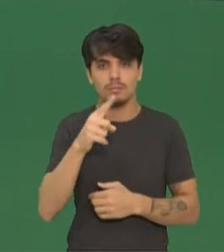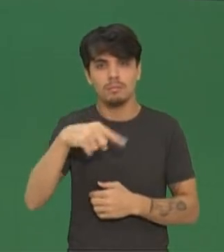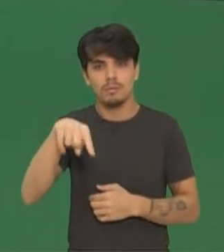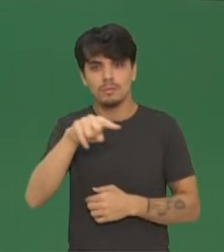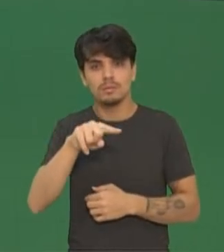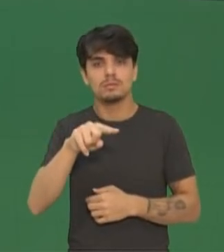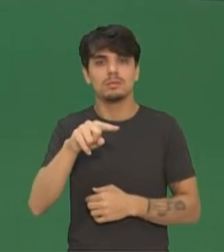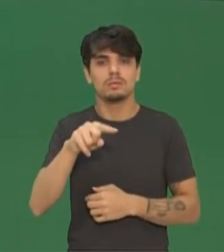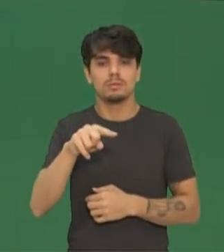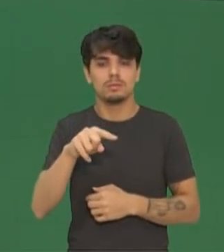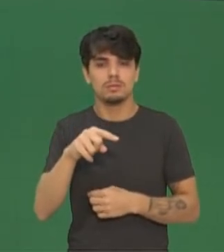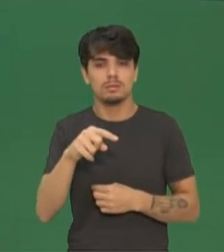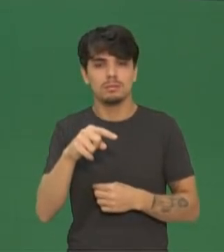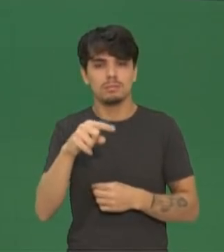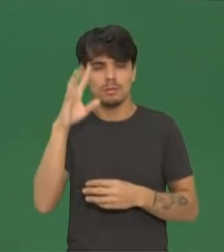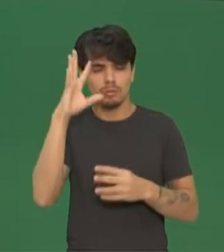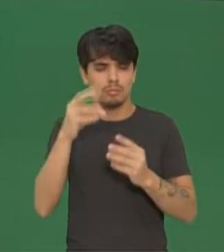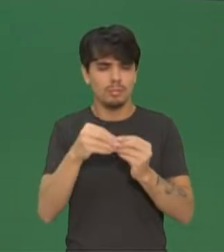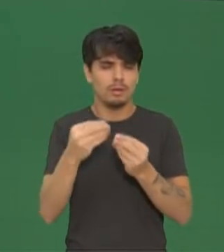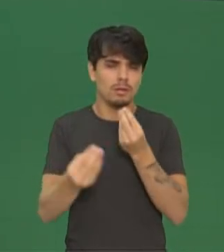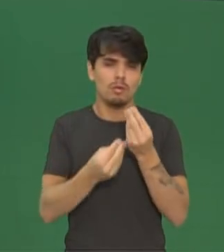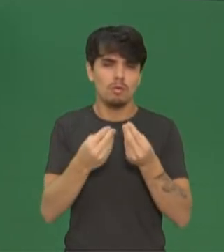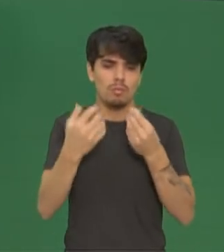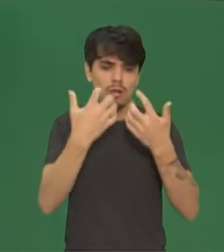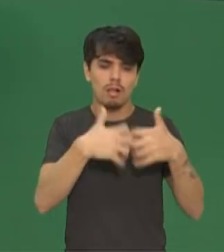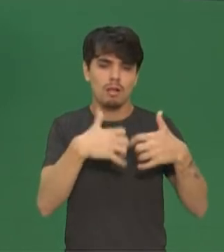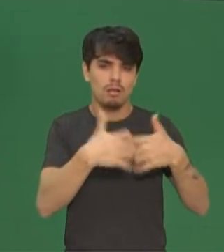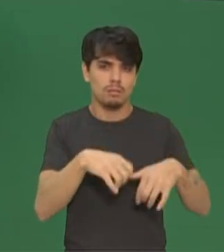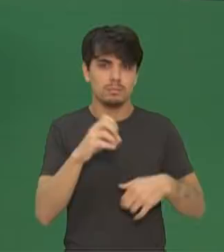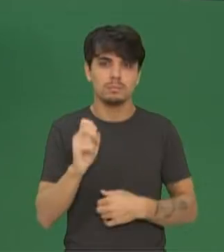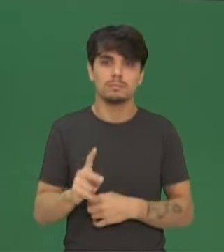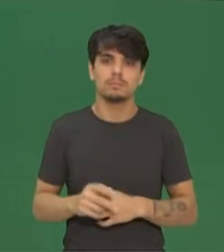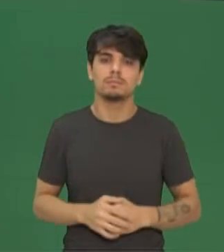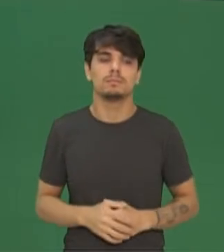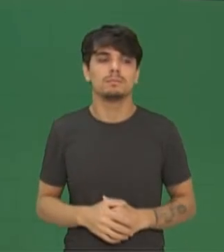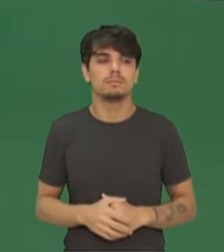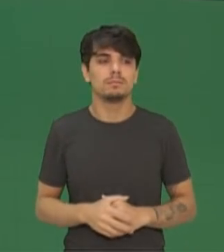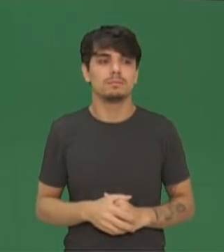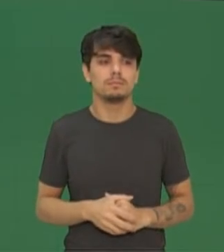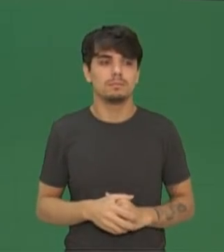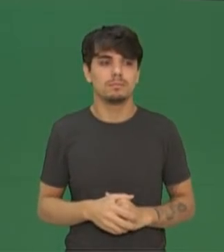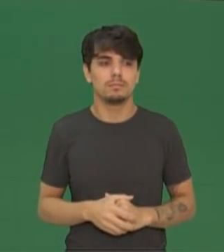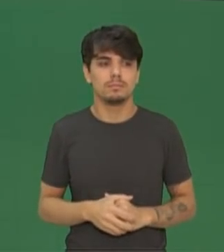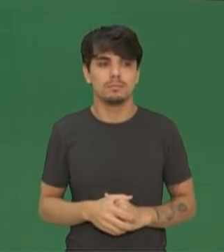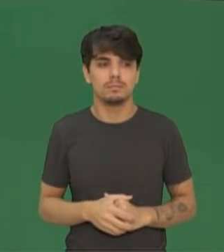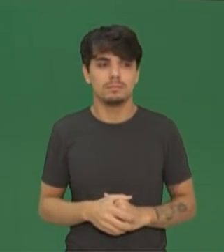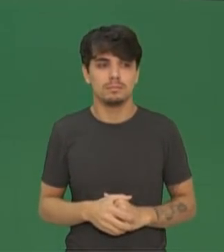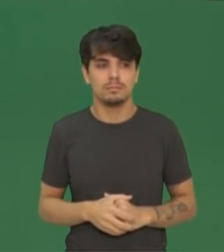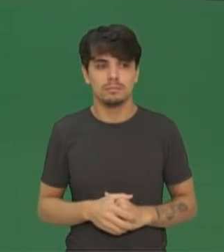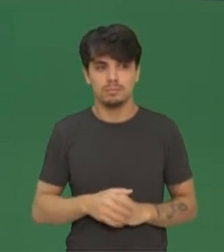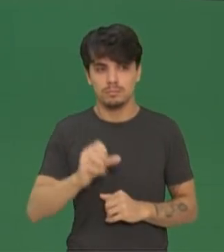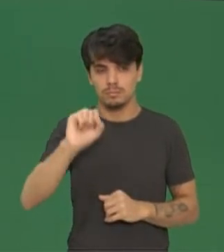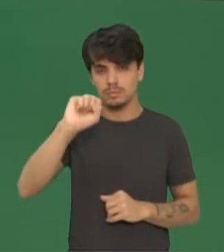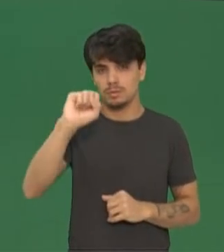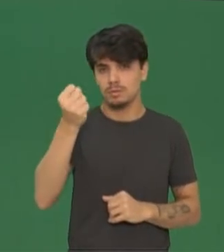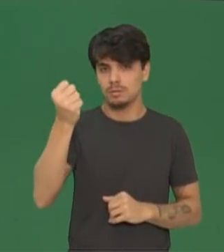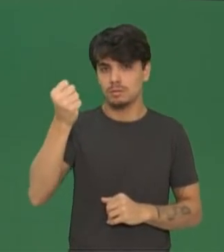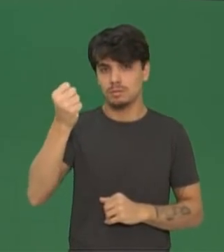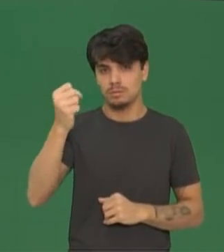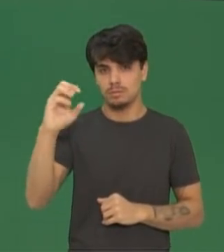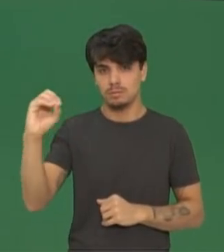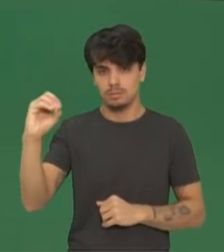ficar melhor o entendimento nosso aqui, o que nós vamos fazer, tá? Então,